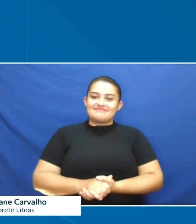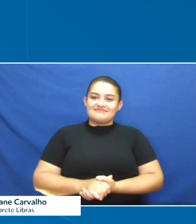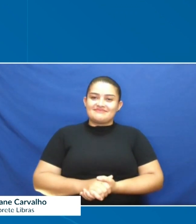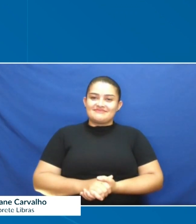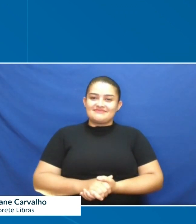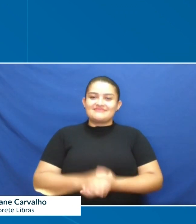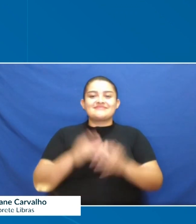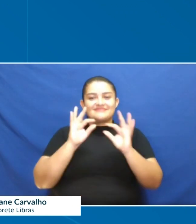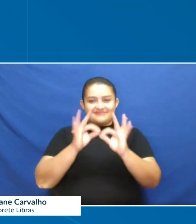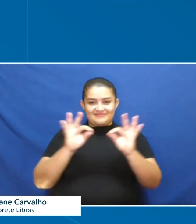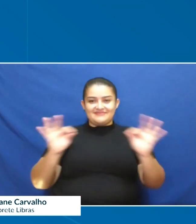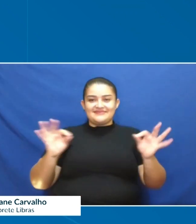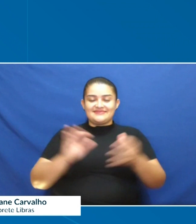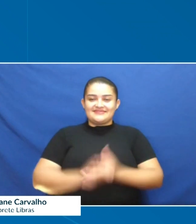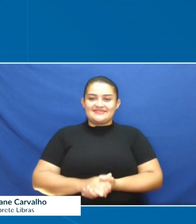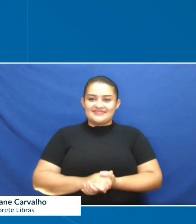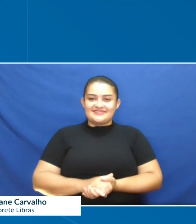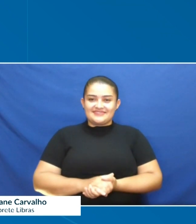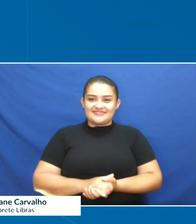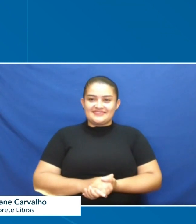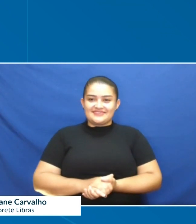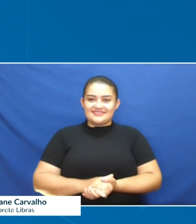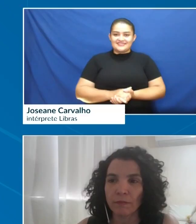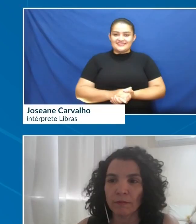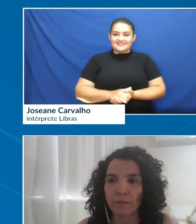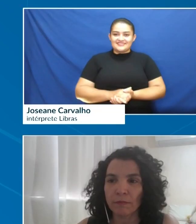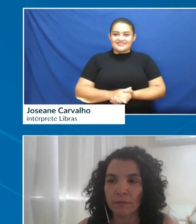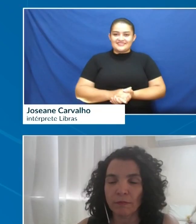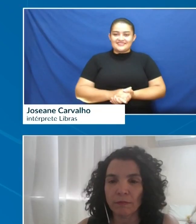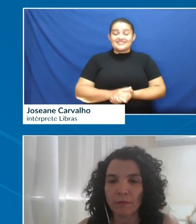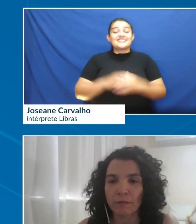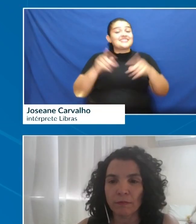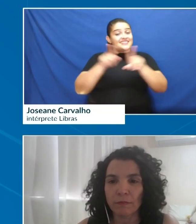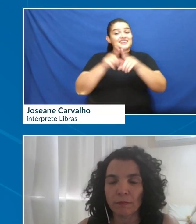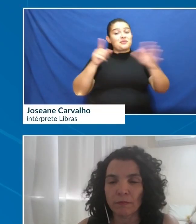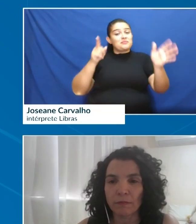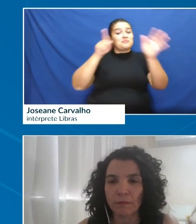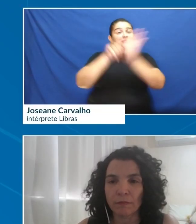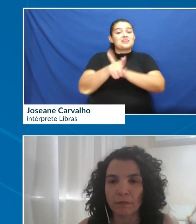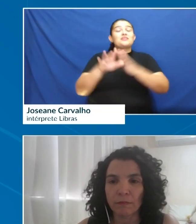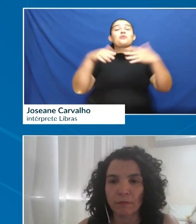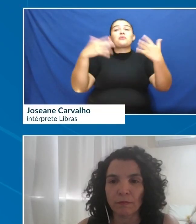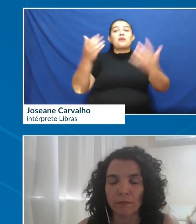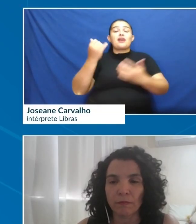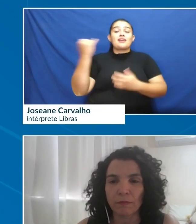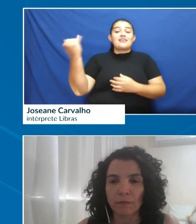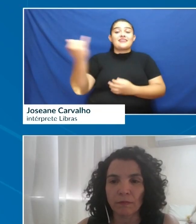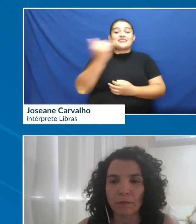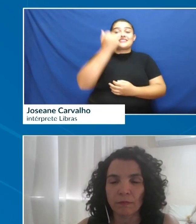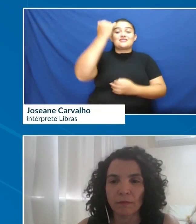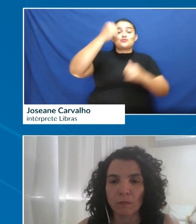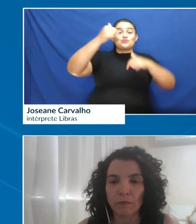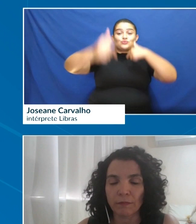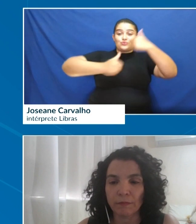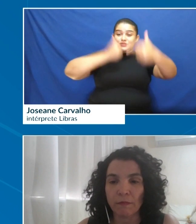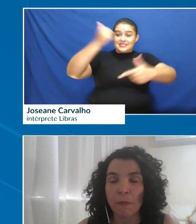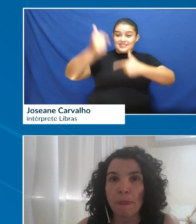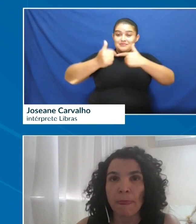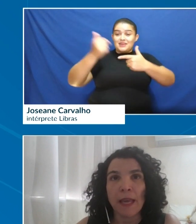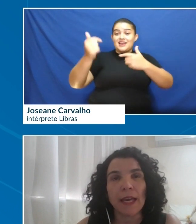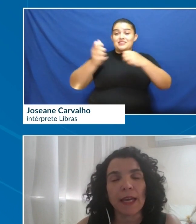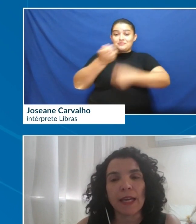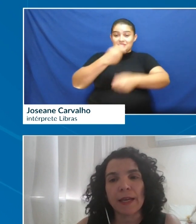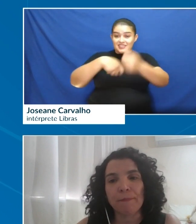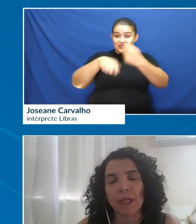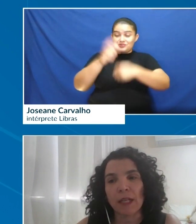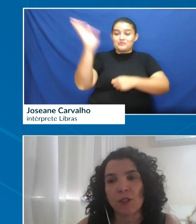Perfeito. Uma última pergunta antes de passar para o Gabriel. Professor, eu queria que a senhora falasse da importância desse setor para a economia brasileira.